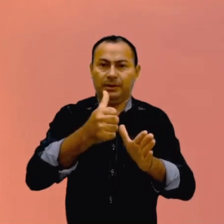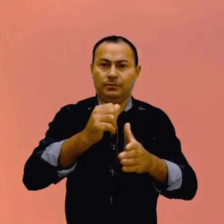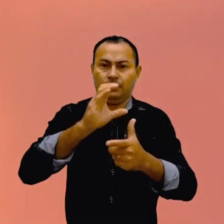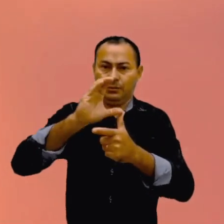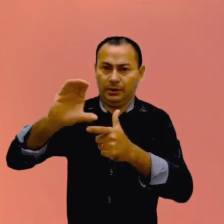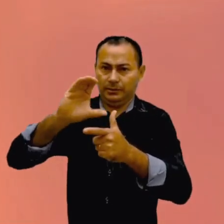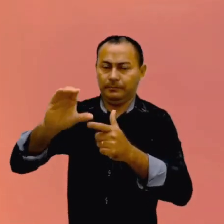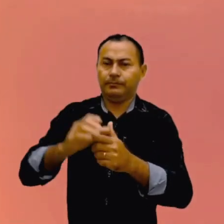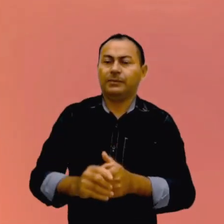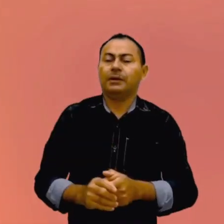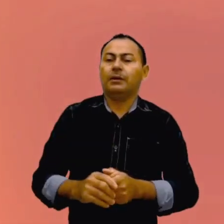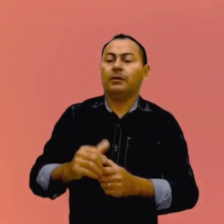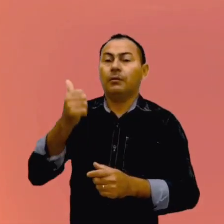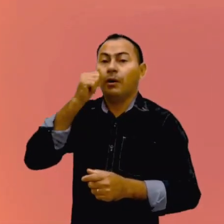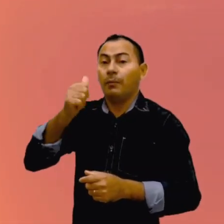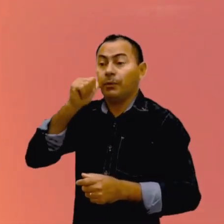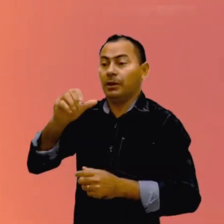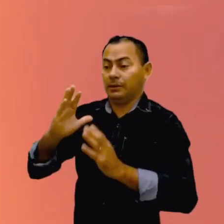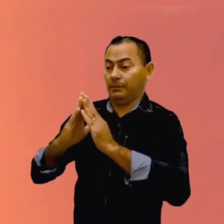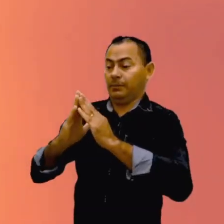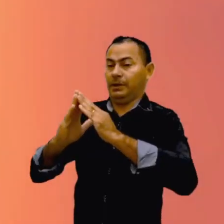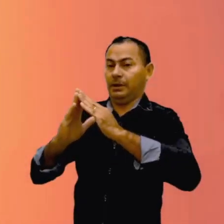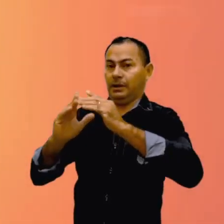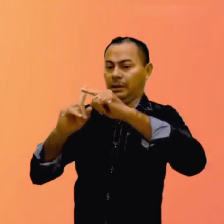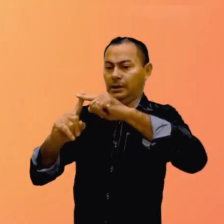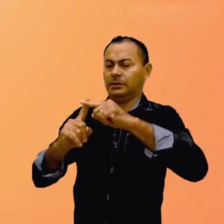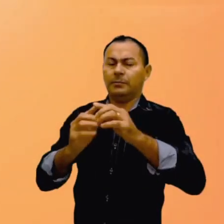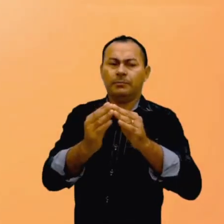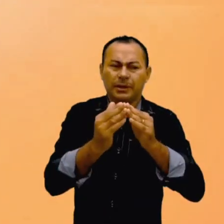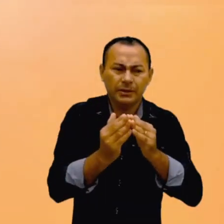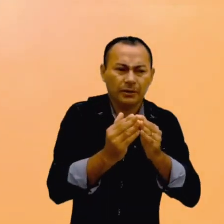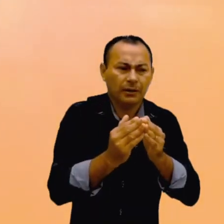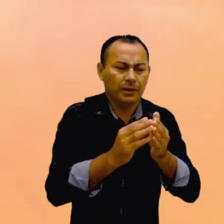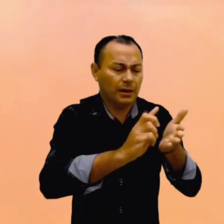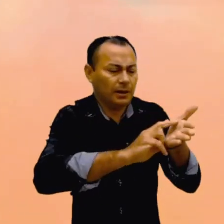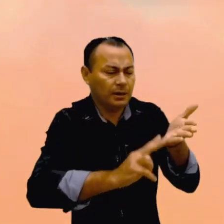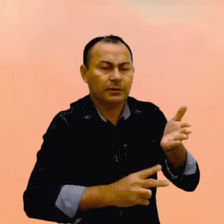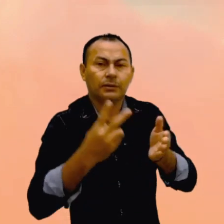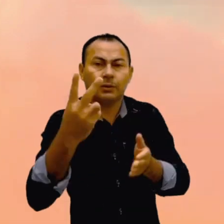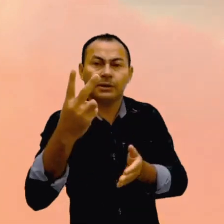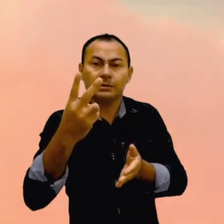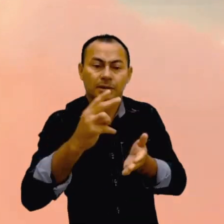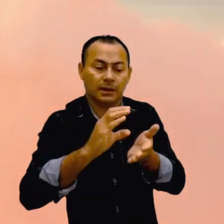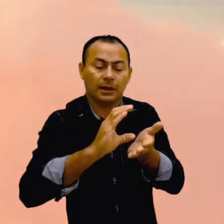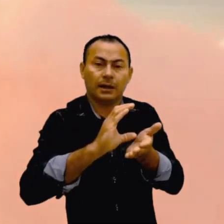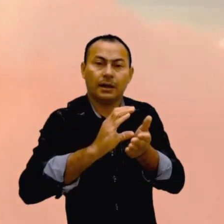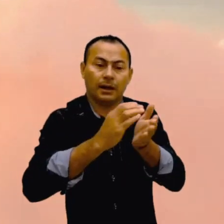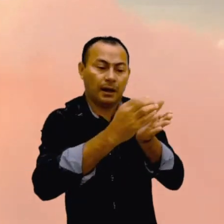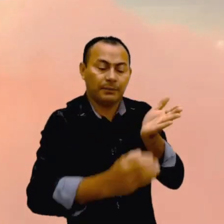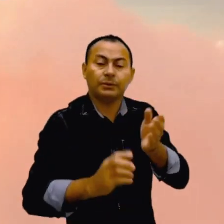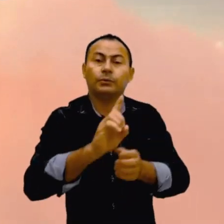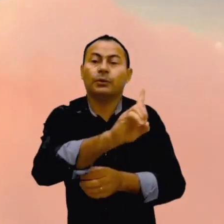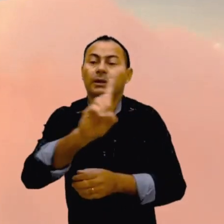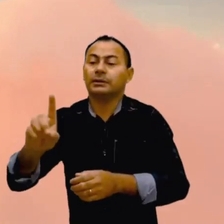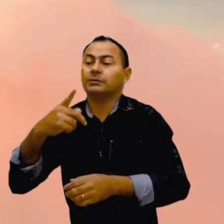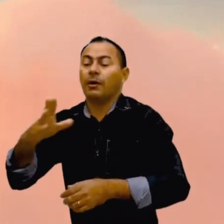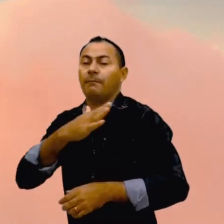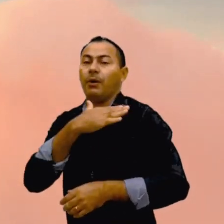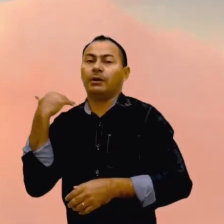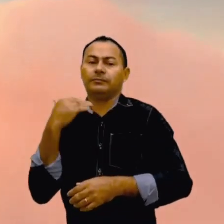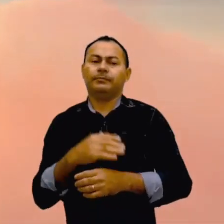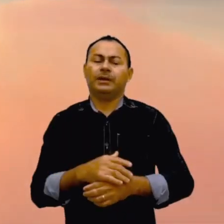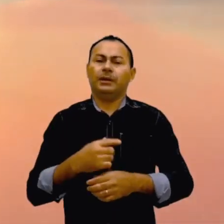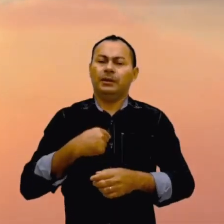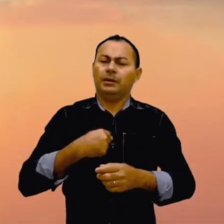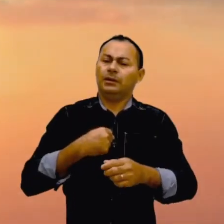Coríntios. Uma senhora da minha igreja me prestou um grande favor quando pediu que fossem lidos esses 2 capítulos durante seu velório. Eu